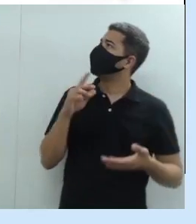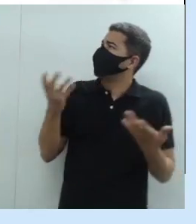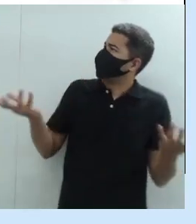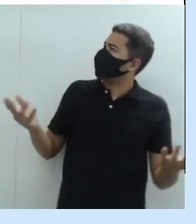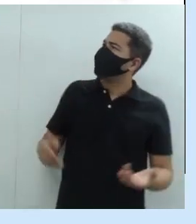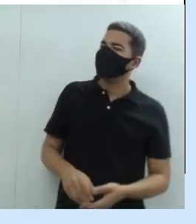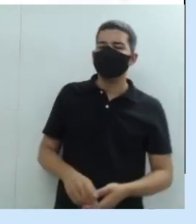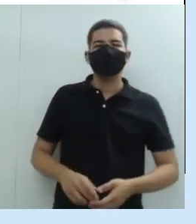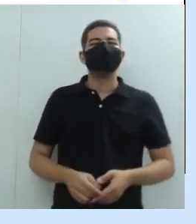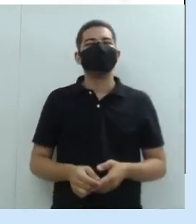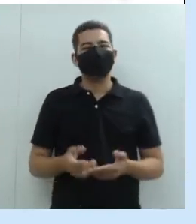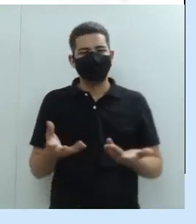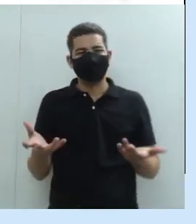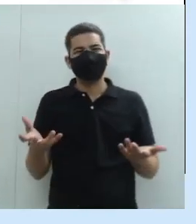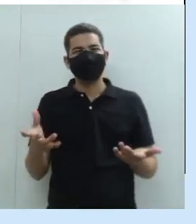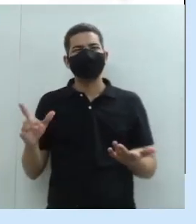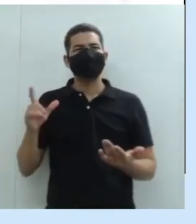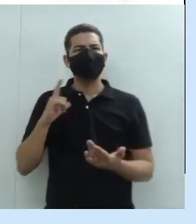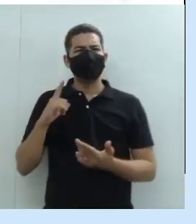segurando, certo? Então,